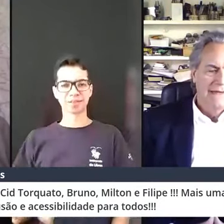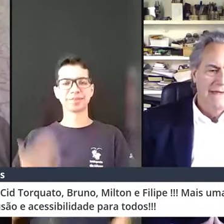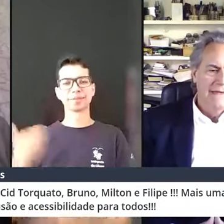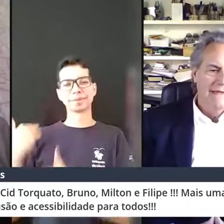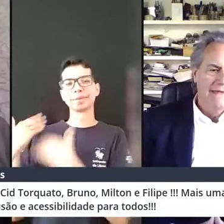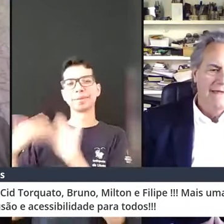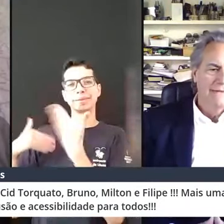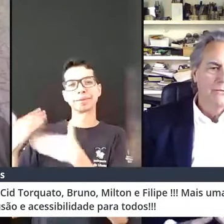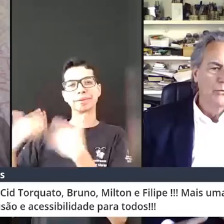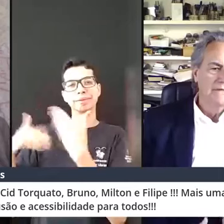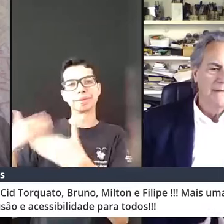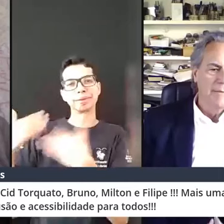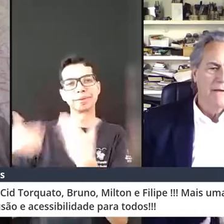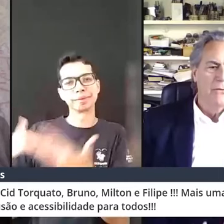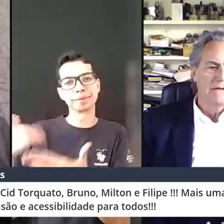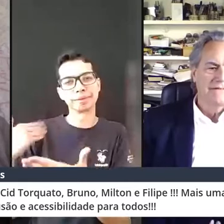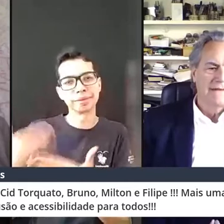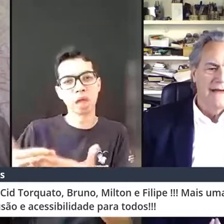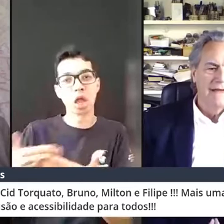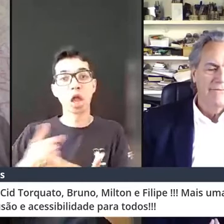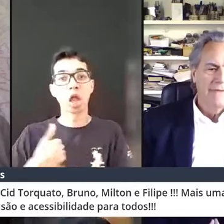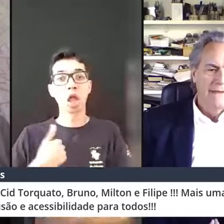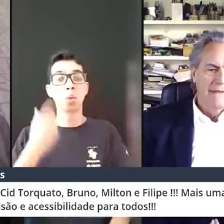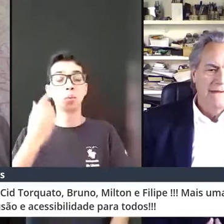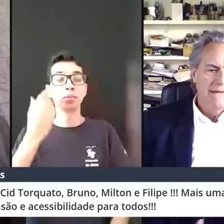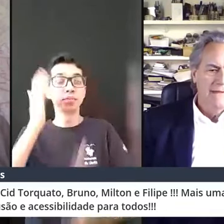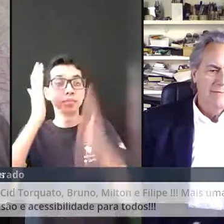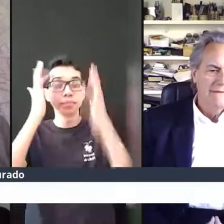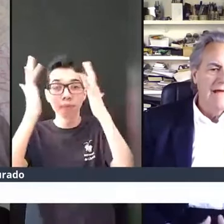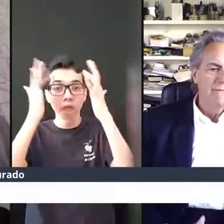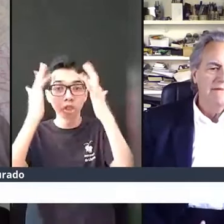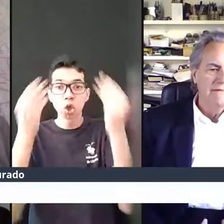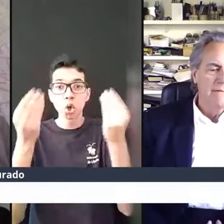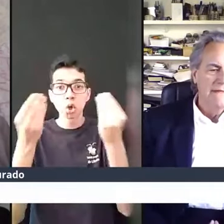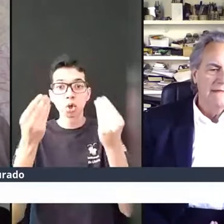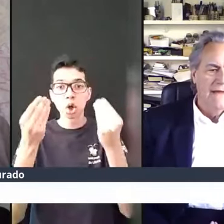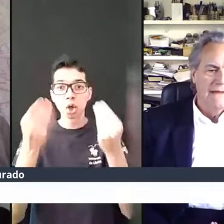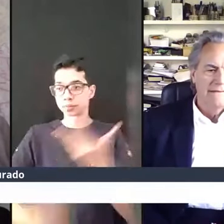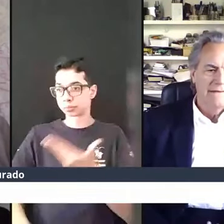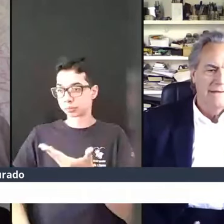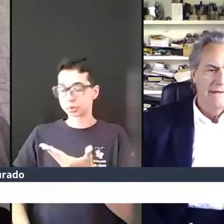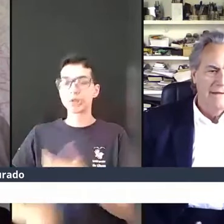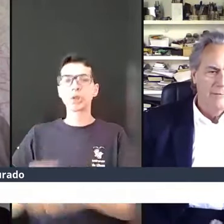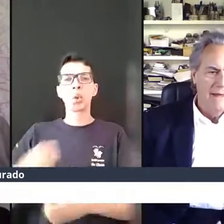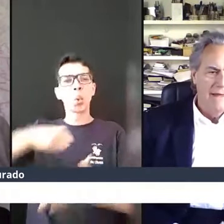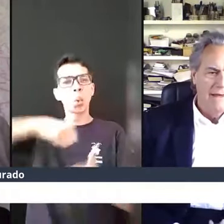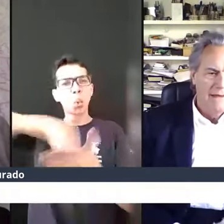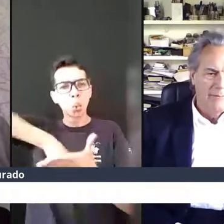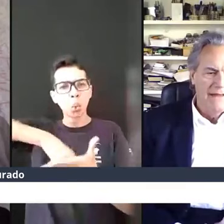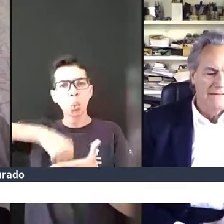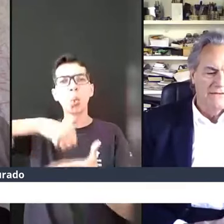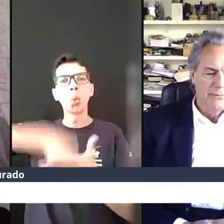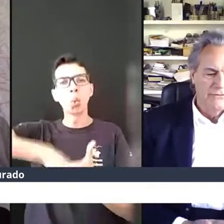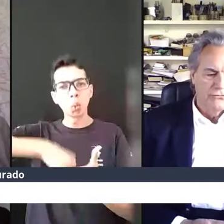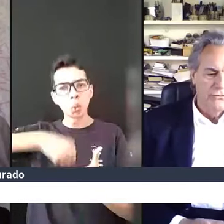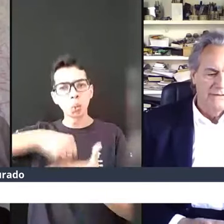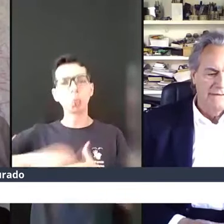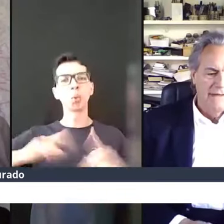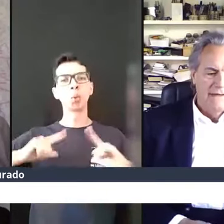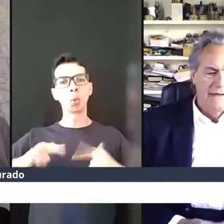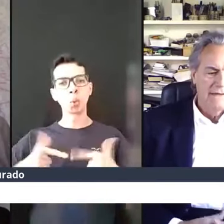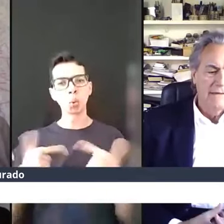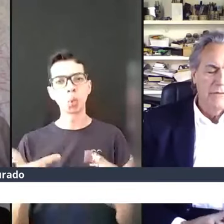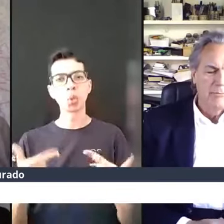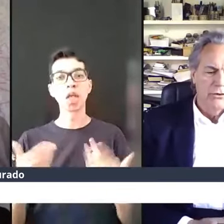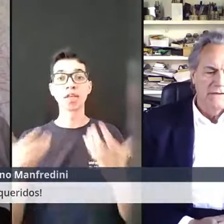você luta para conquistar e dar visibilidade para essas